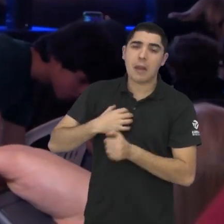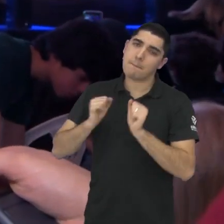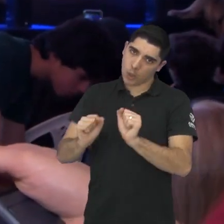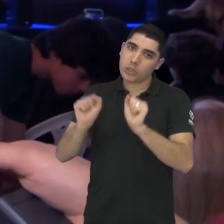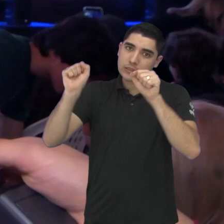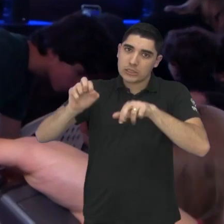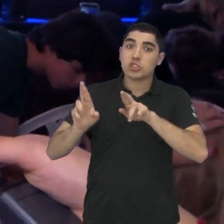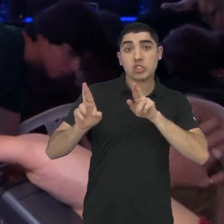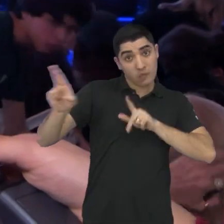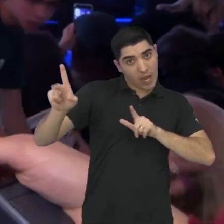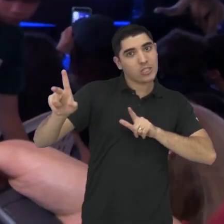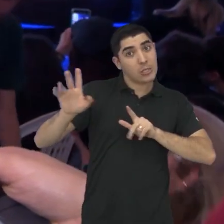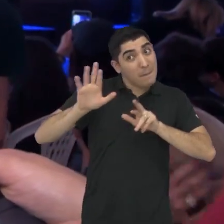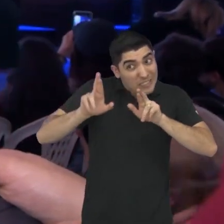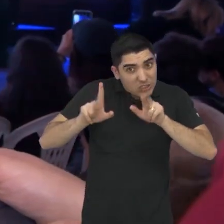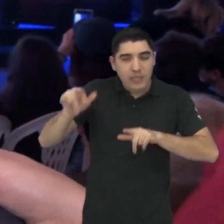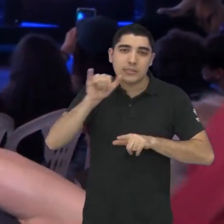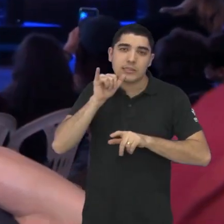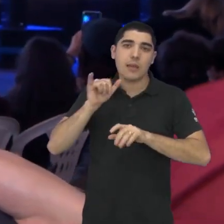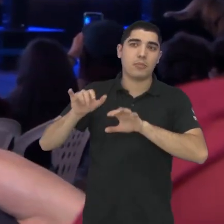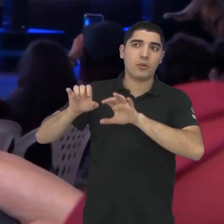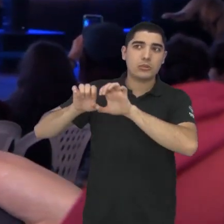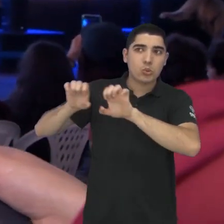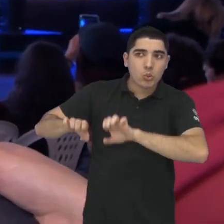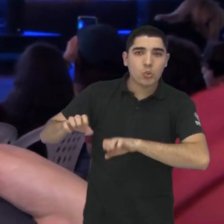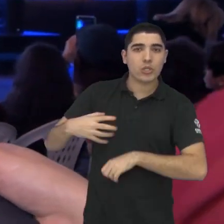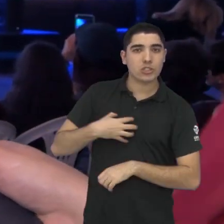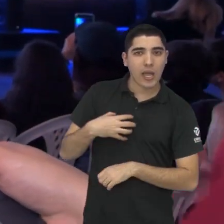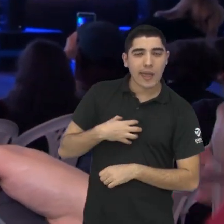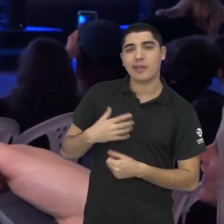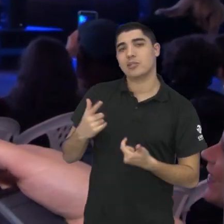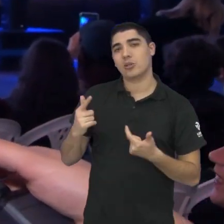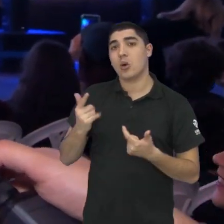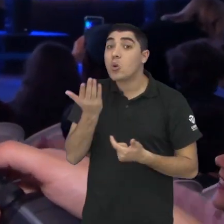ela pode ser diferente, muito diferente. Estrutura,